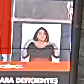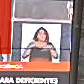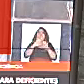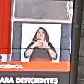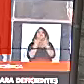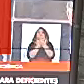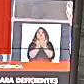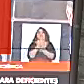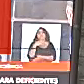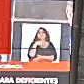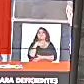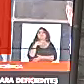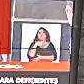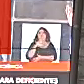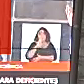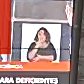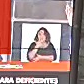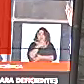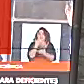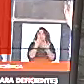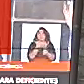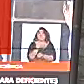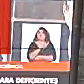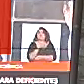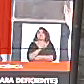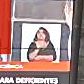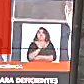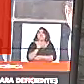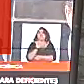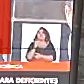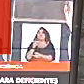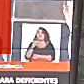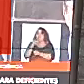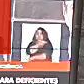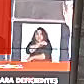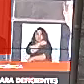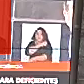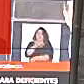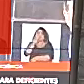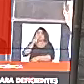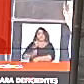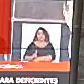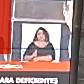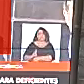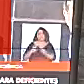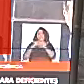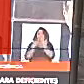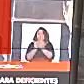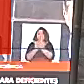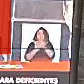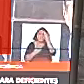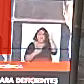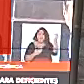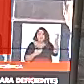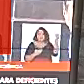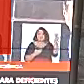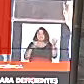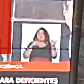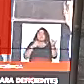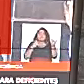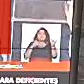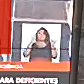vagas para alunos com deficiência, escolas famosas de Belo Horizonte. Isso repercutiu na imprensa nacional, nós